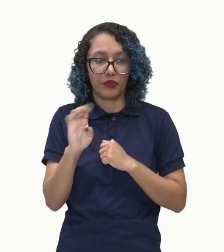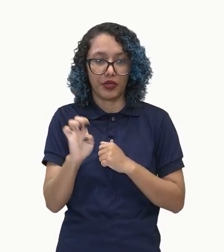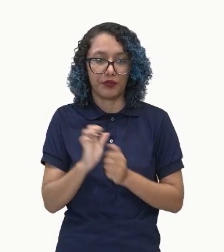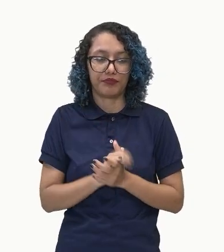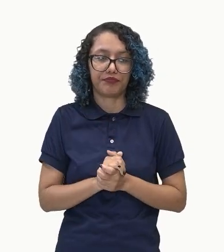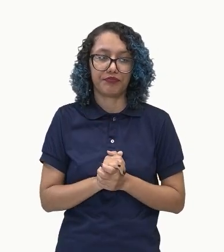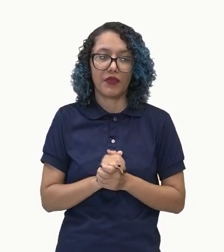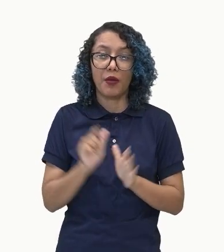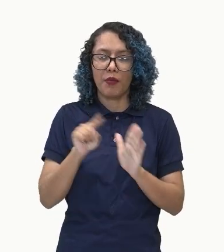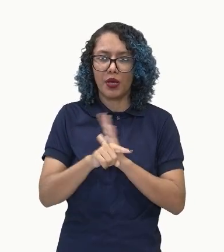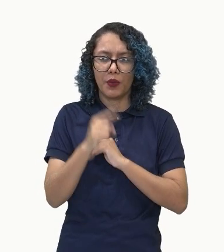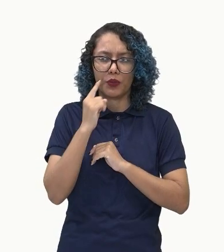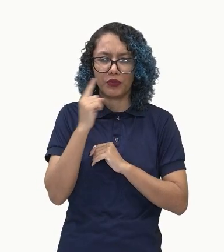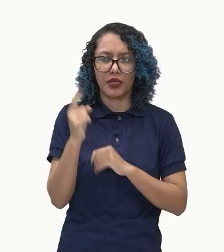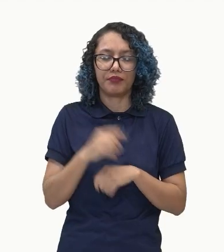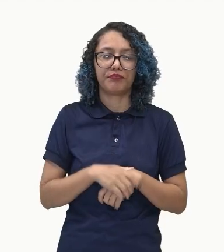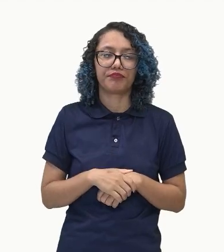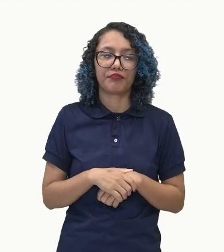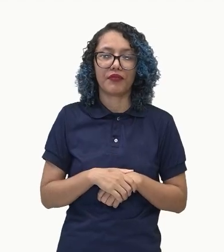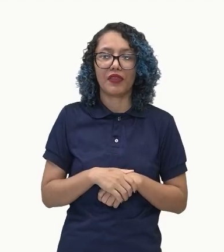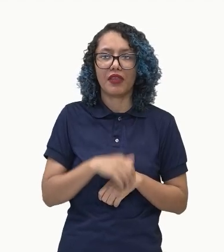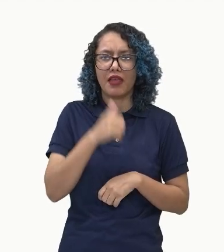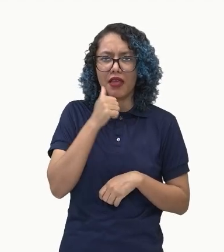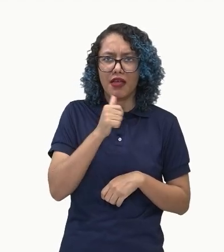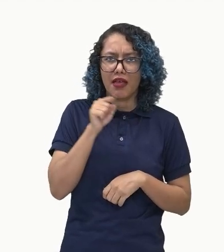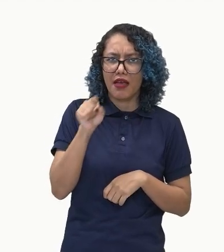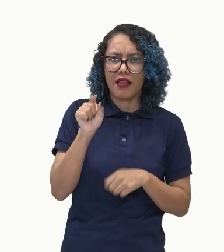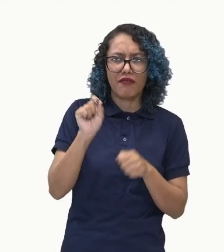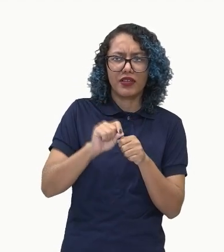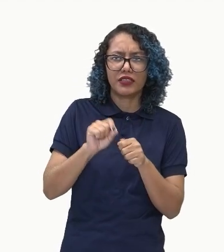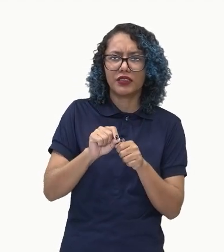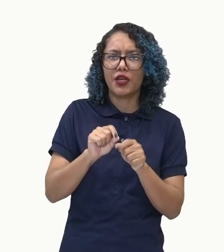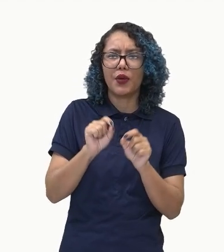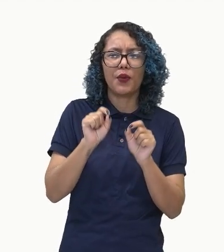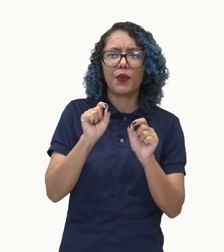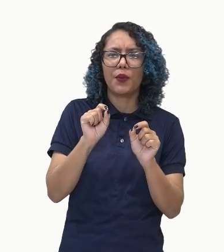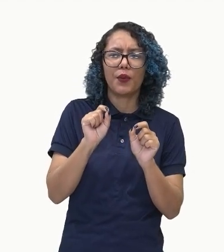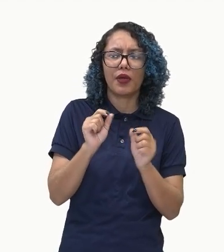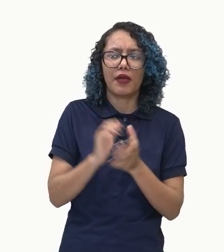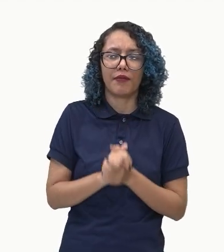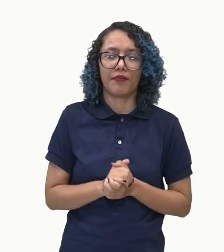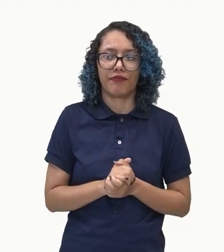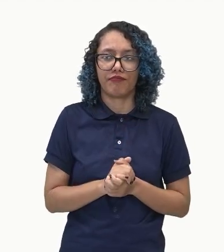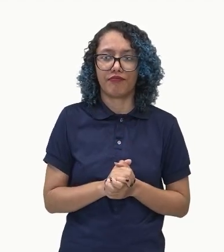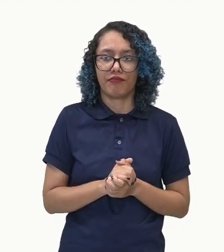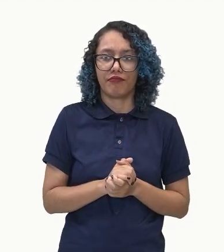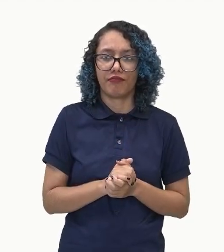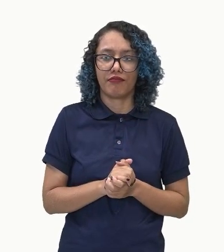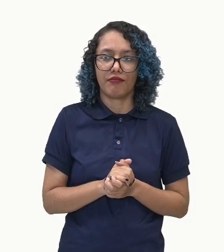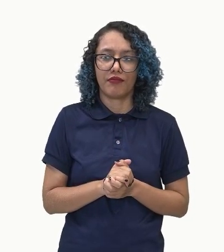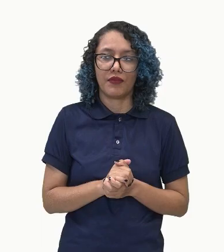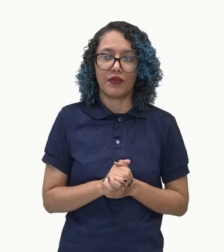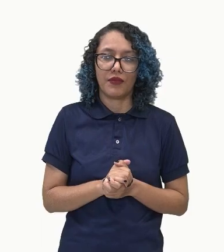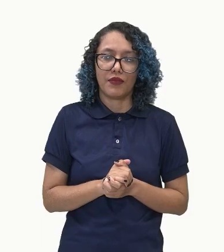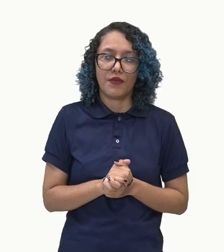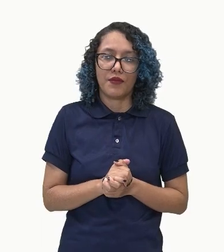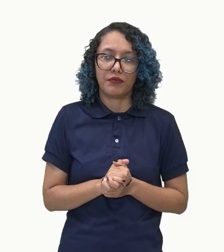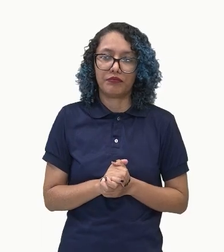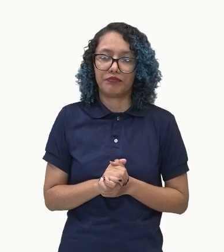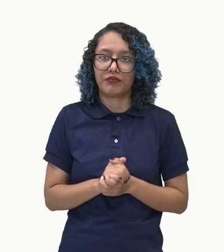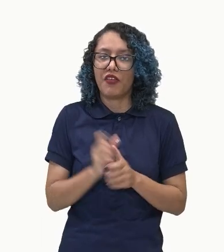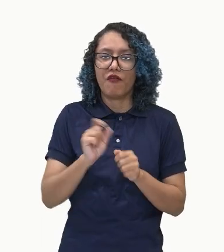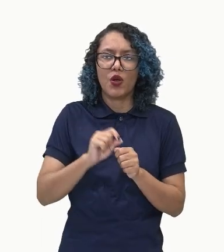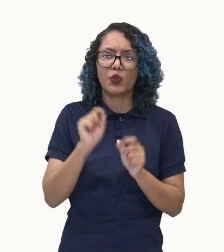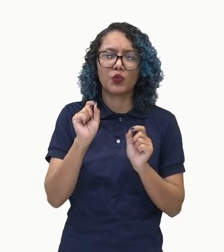ela faz para viver? A palavrinha living significa viver, né? O que ela faz? What does she do for a living? O que ela